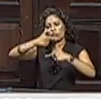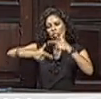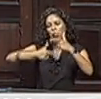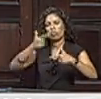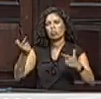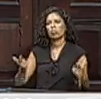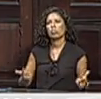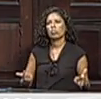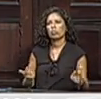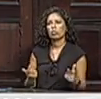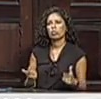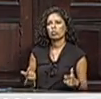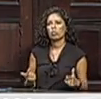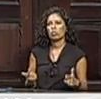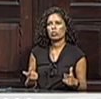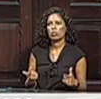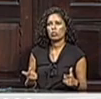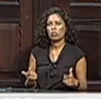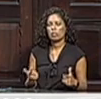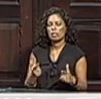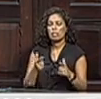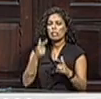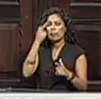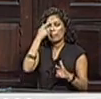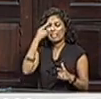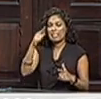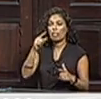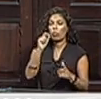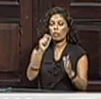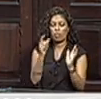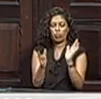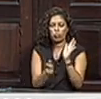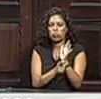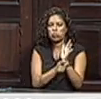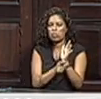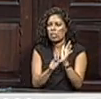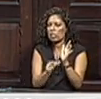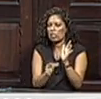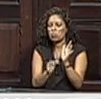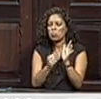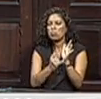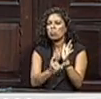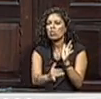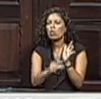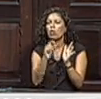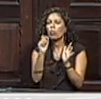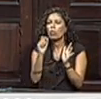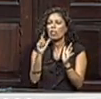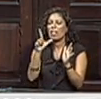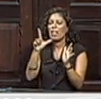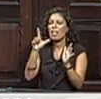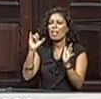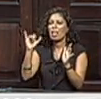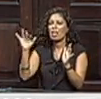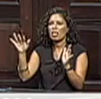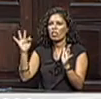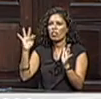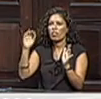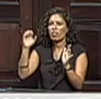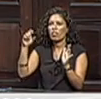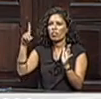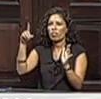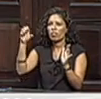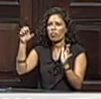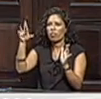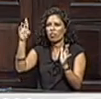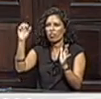fala, salvo lei federal, convenção ou acordo coletivo, que o fixe é maior, será D. As